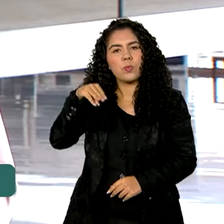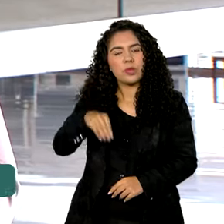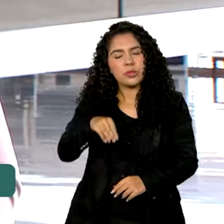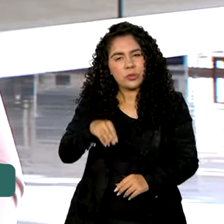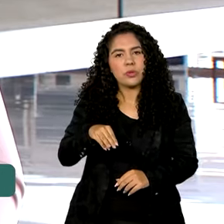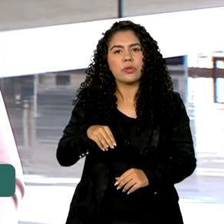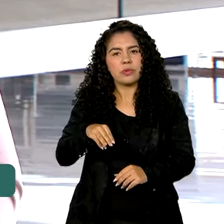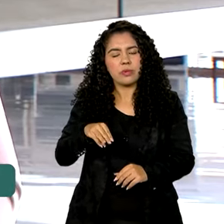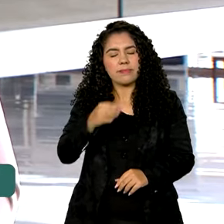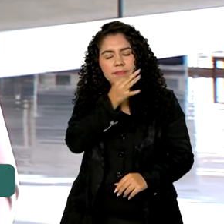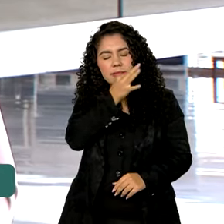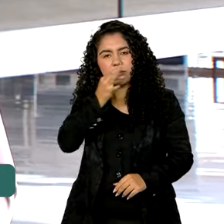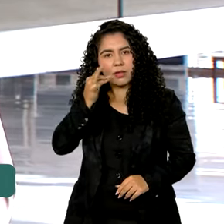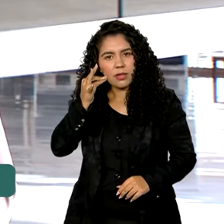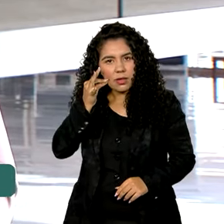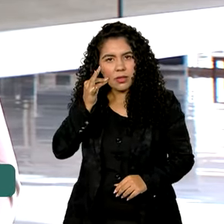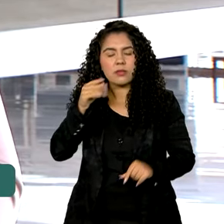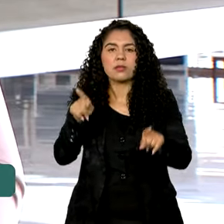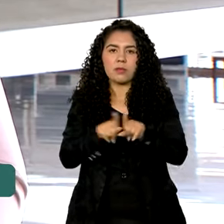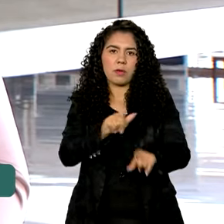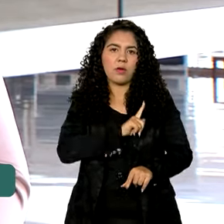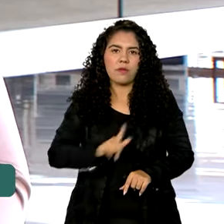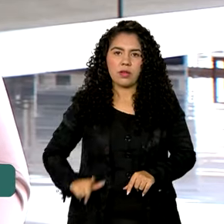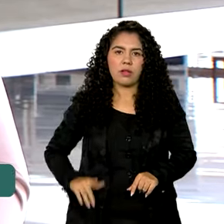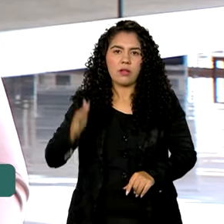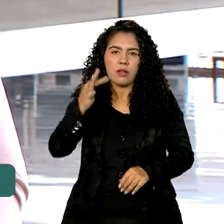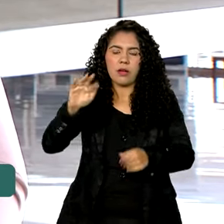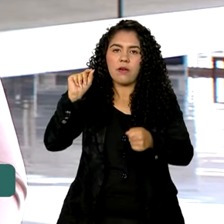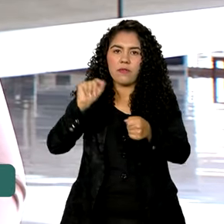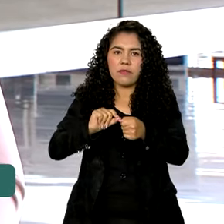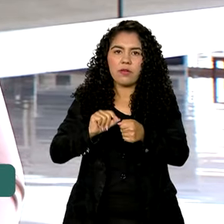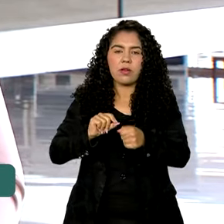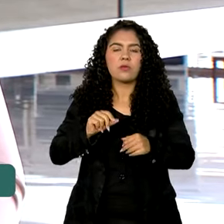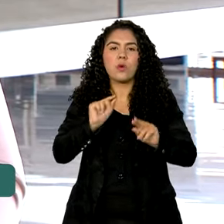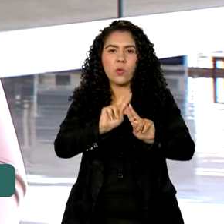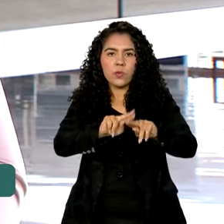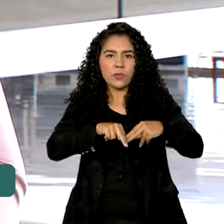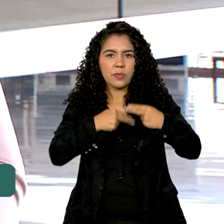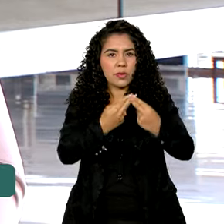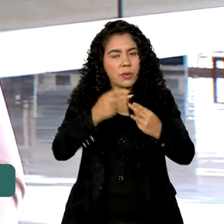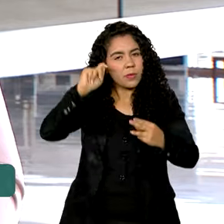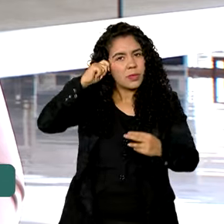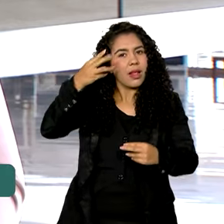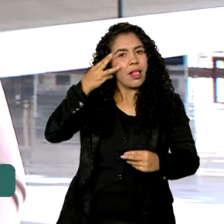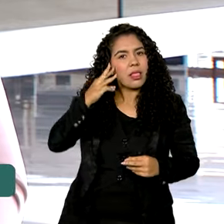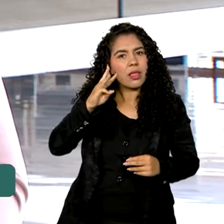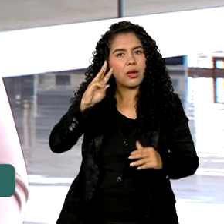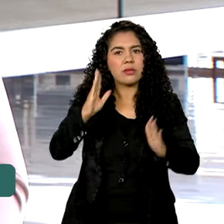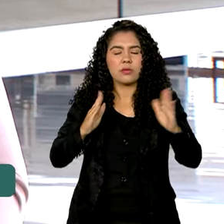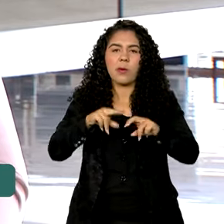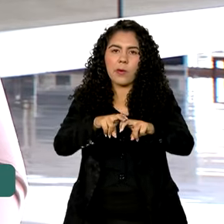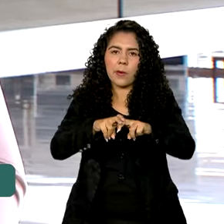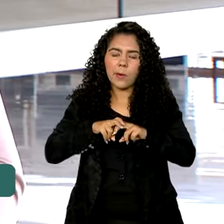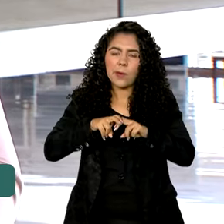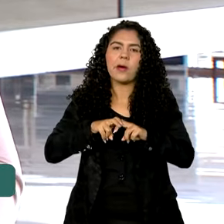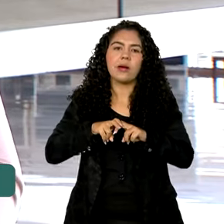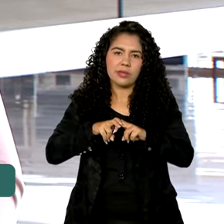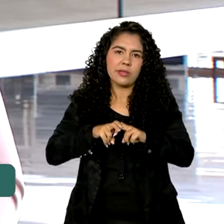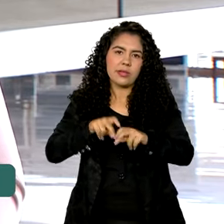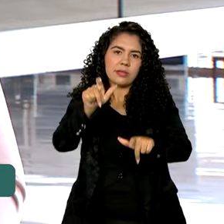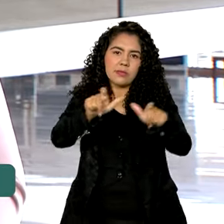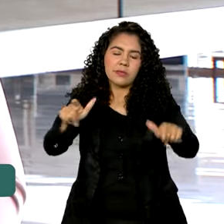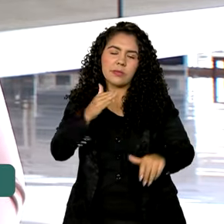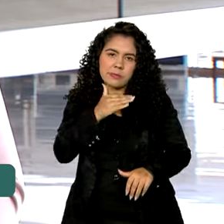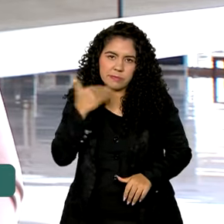o governo federal também decretou um luto oficial de três dias em homenagem a essas vítimas desse desastre aéreo agora as